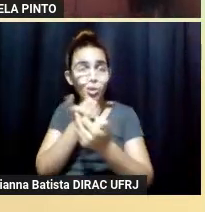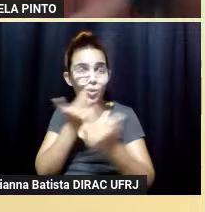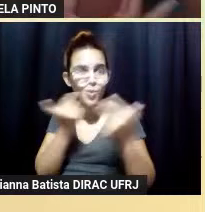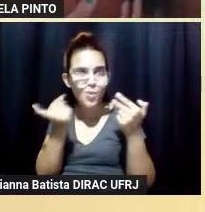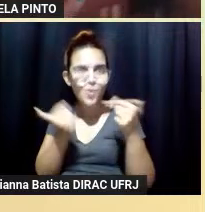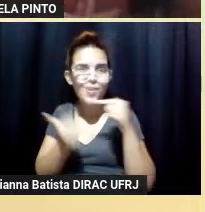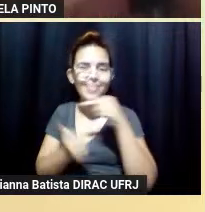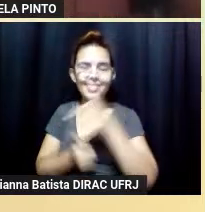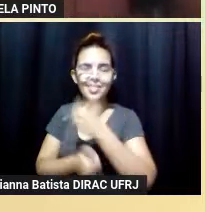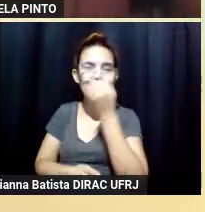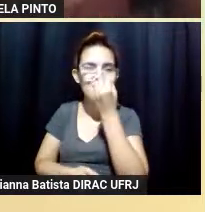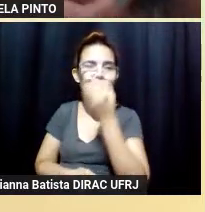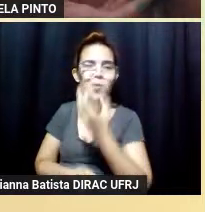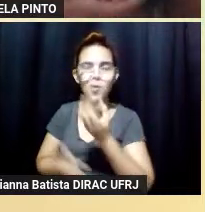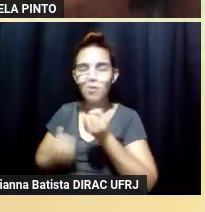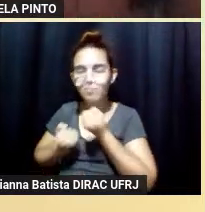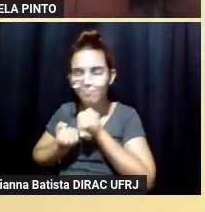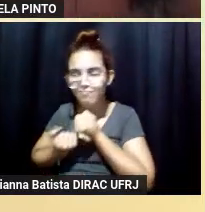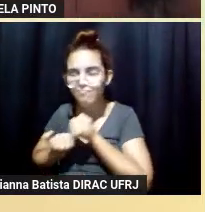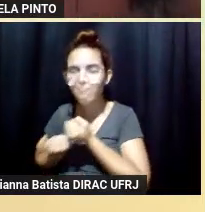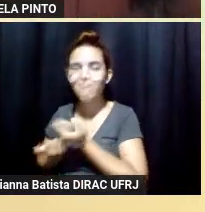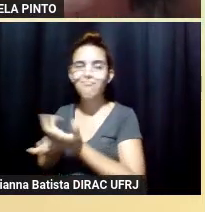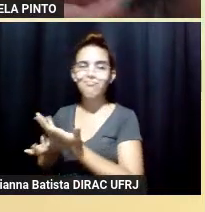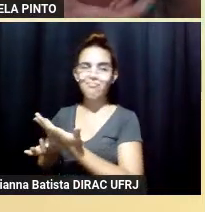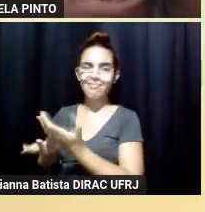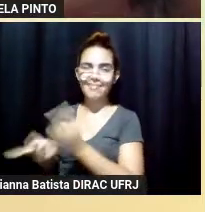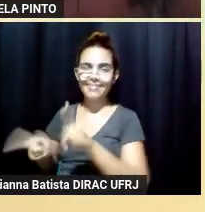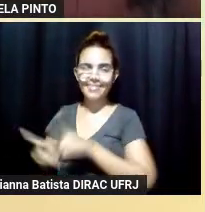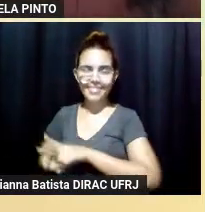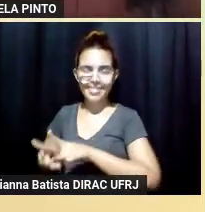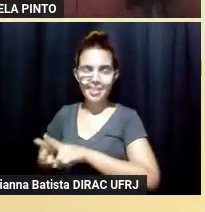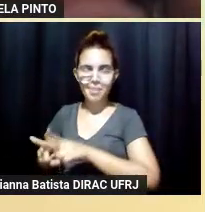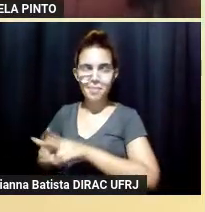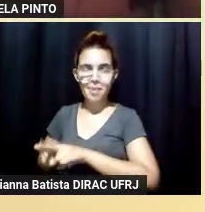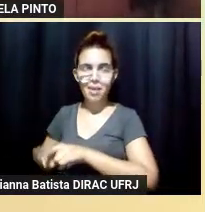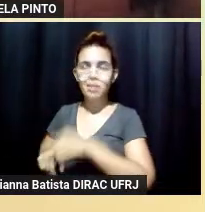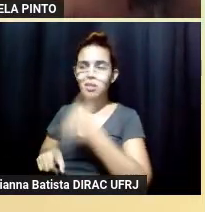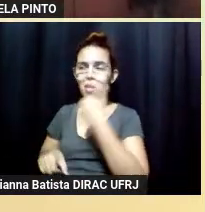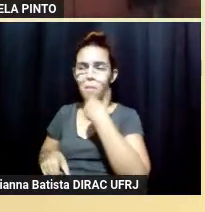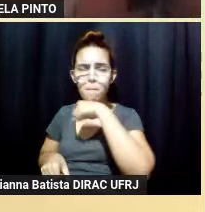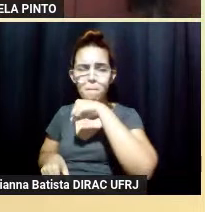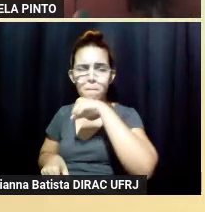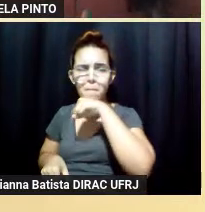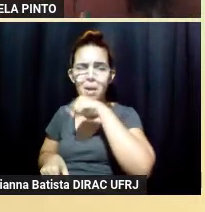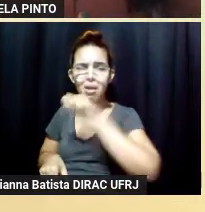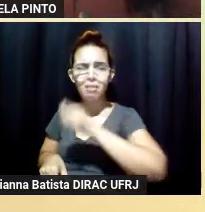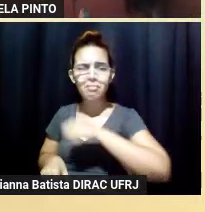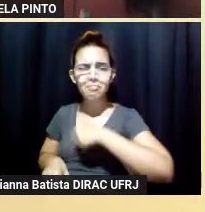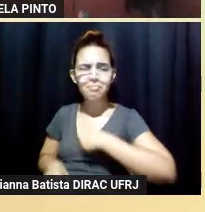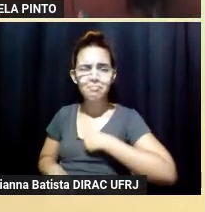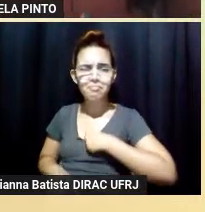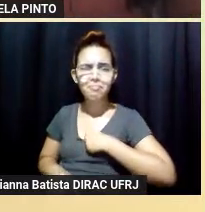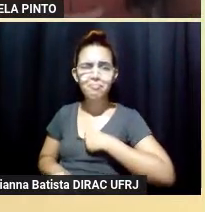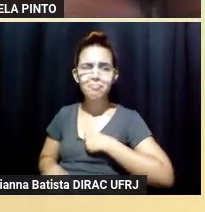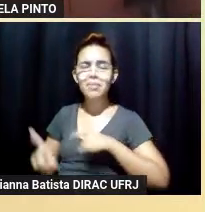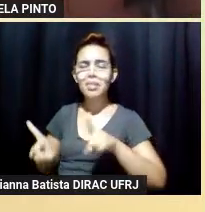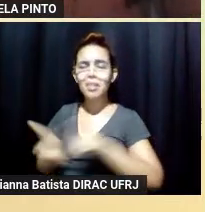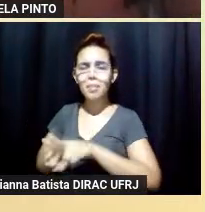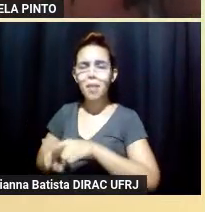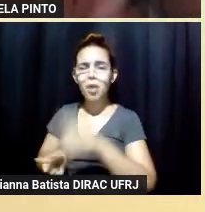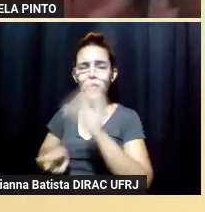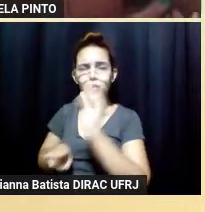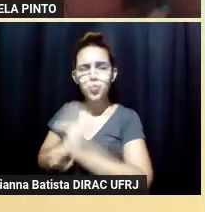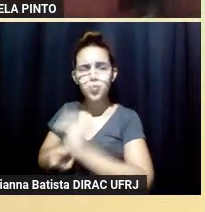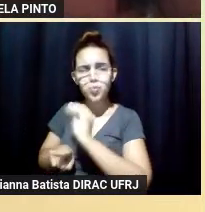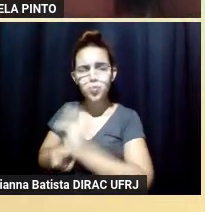constrói como mãe que trabalha, que gere uma carreira e da qual se espera que materne nos lugares